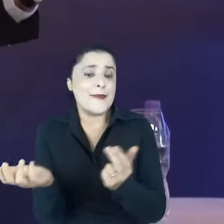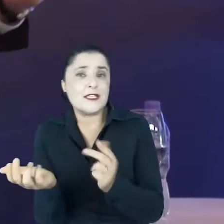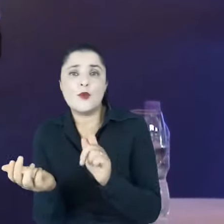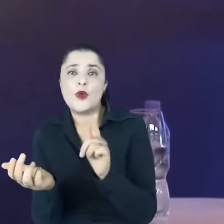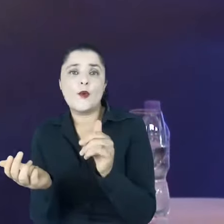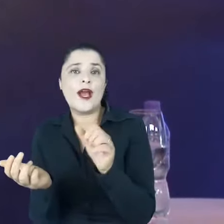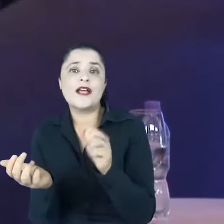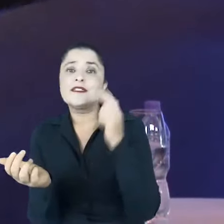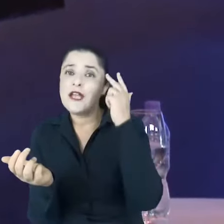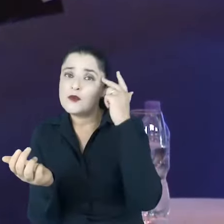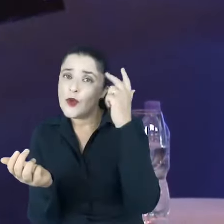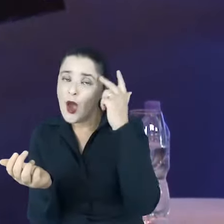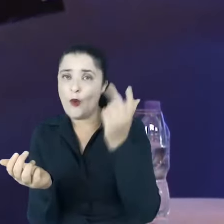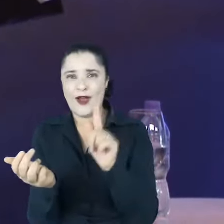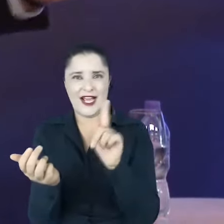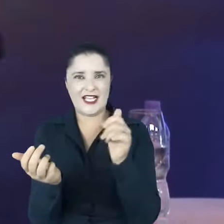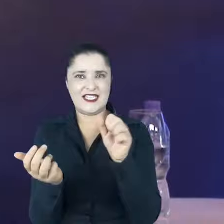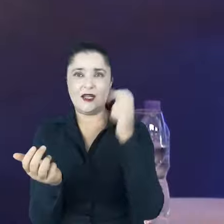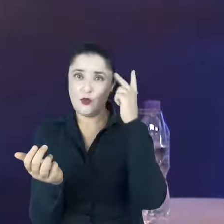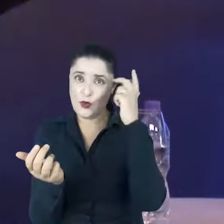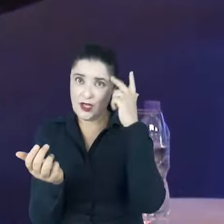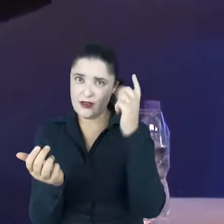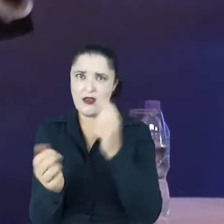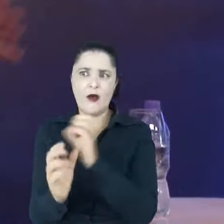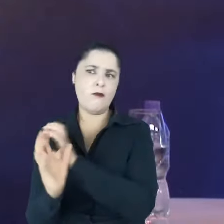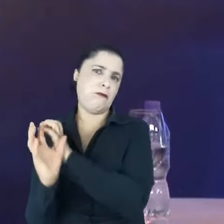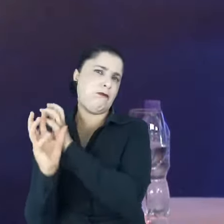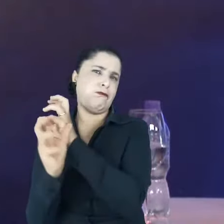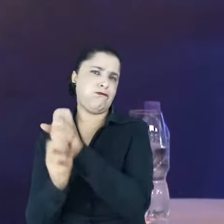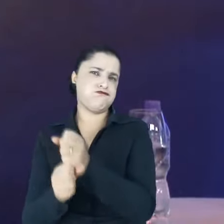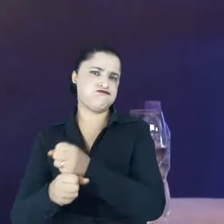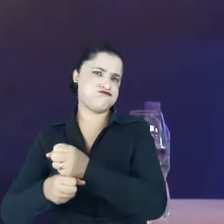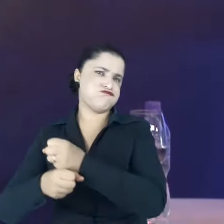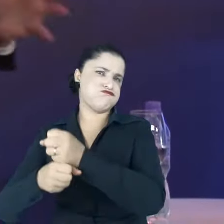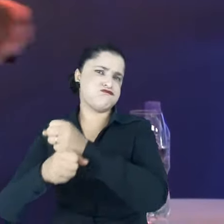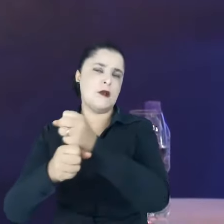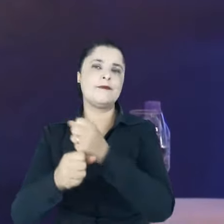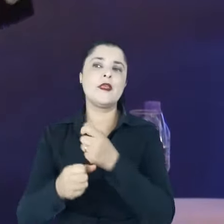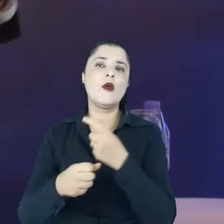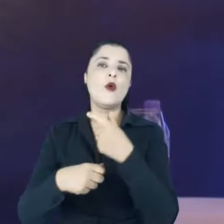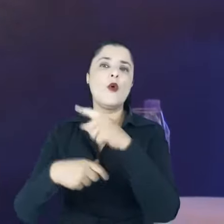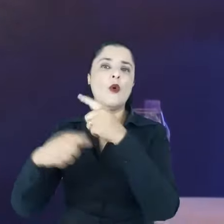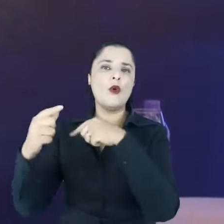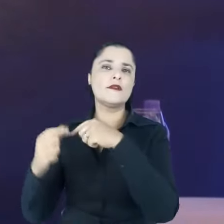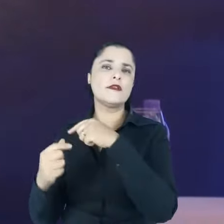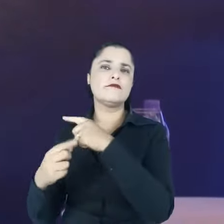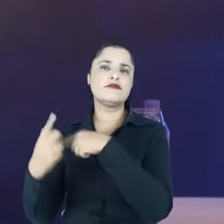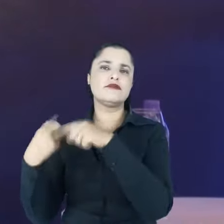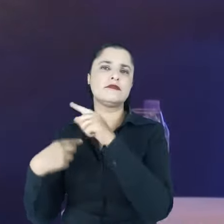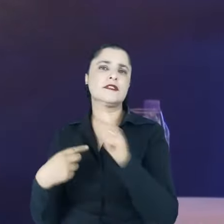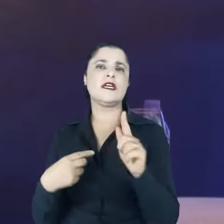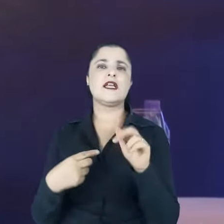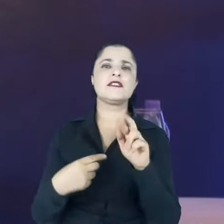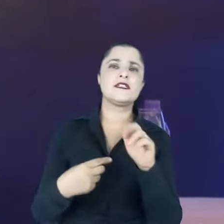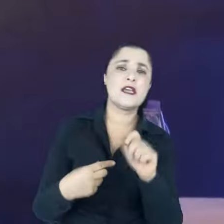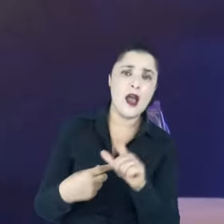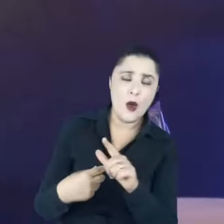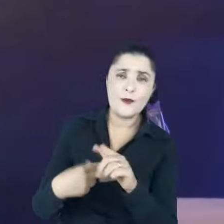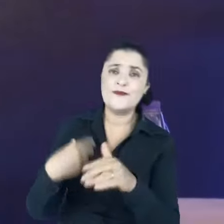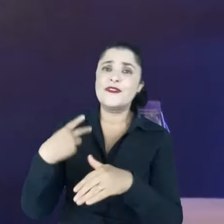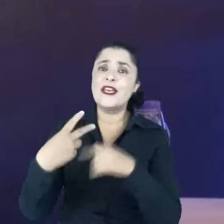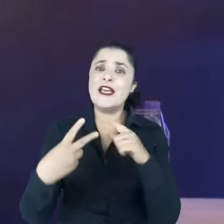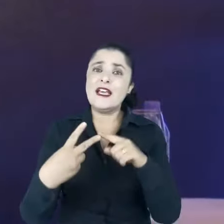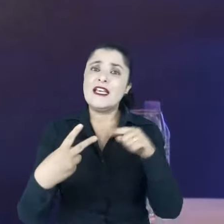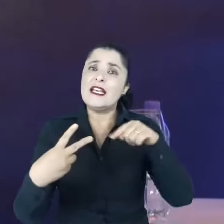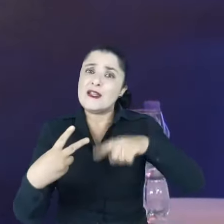gás natural foi gerado há séculos atrás por outras eras glaciárias, etc. E essa a gente pode